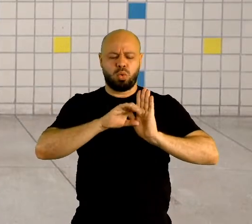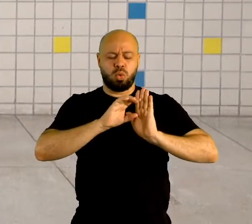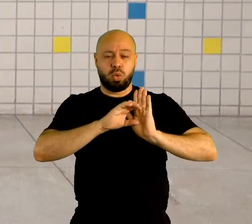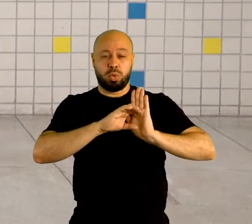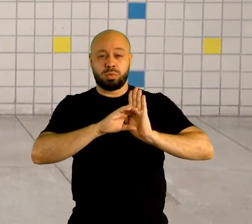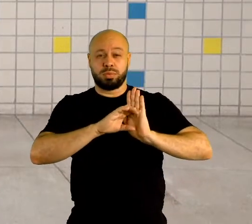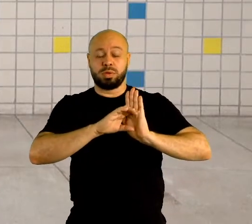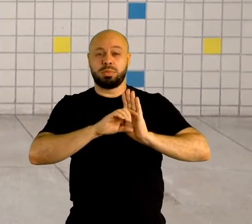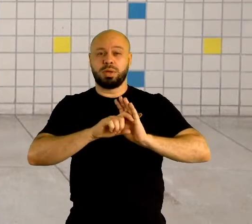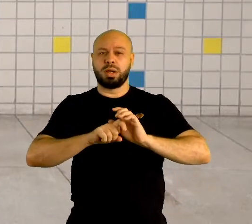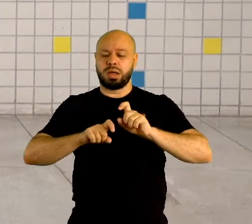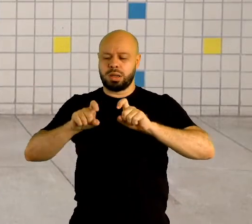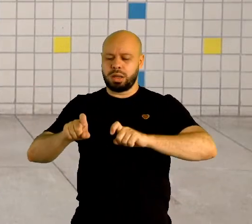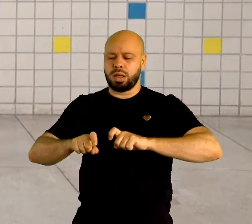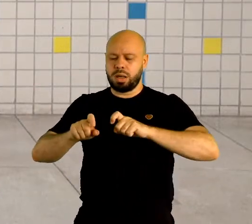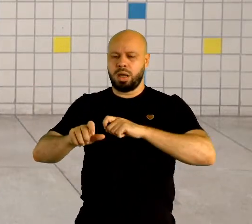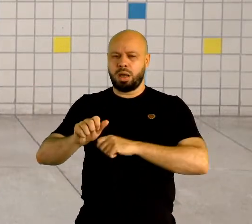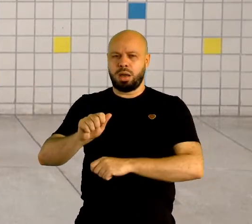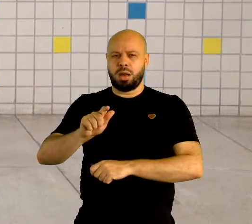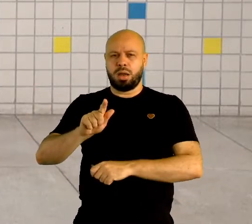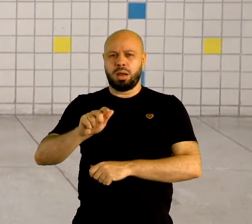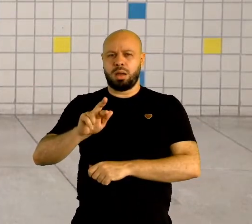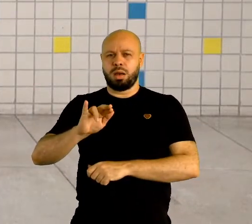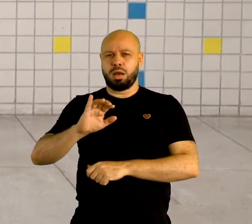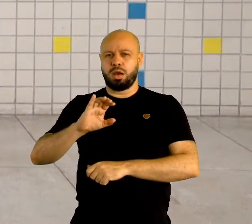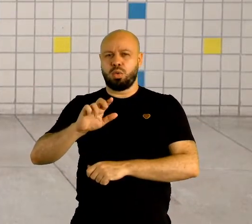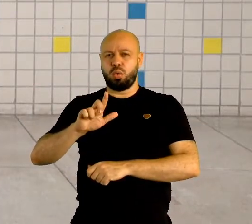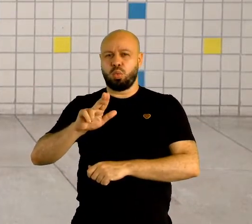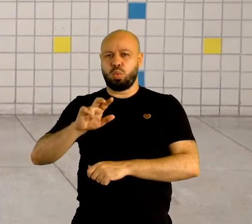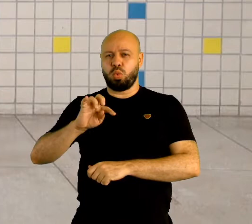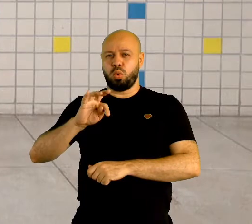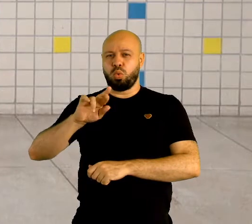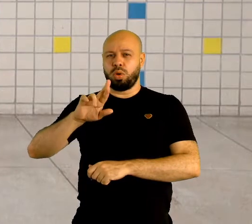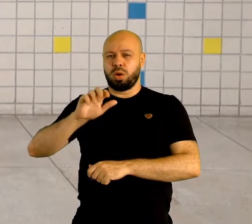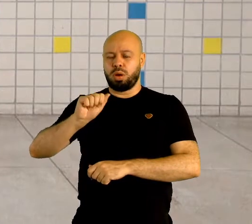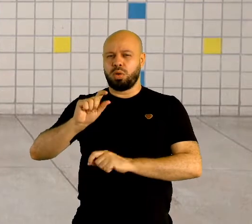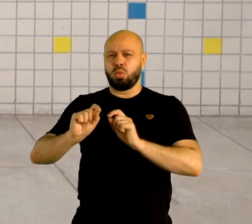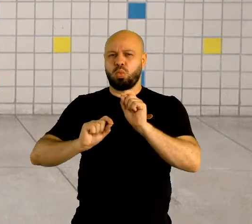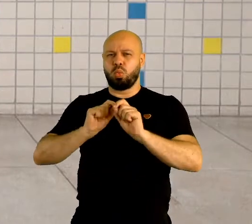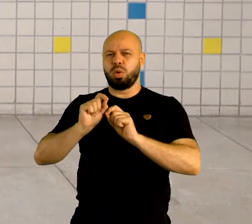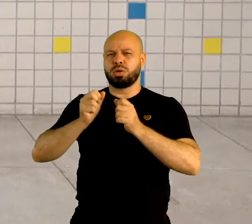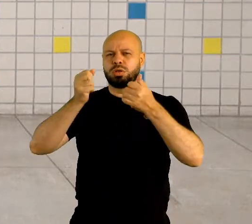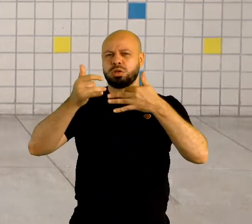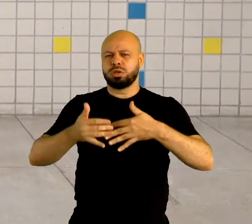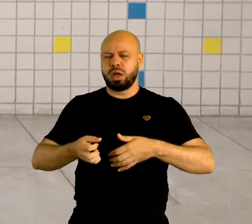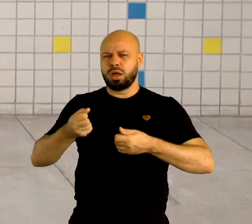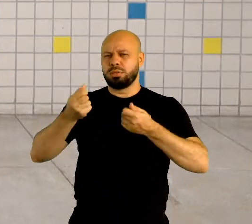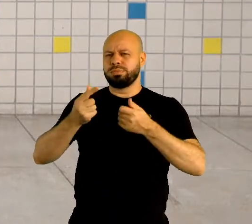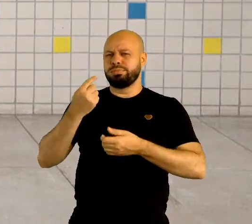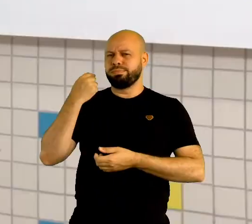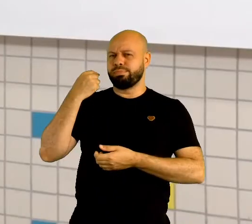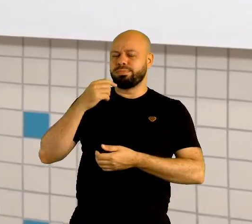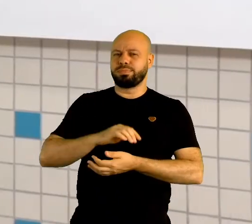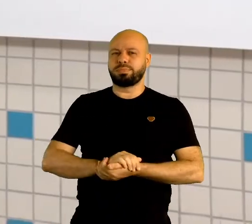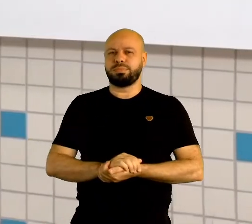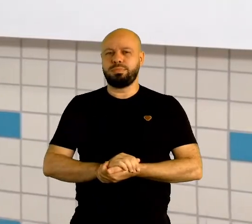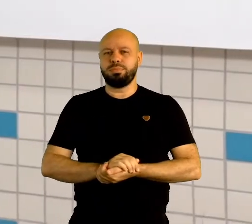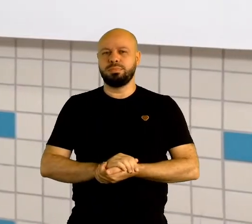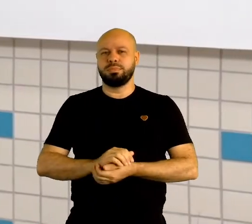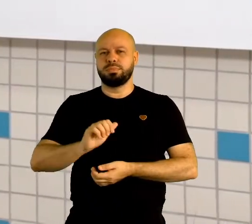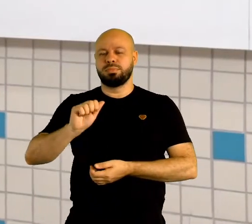de agricultura. Lembram? Na aula passada a gente falou sobre isso, né? O que é agricultura? A